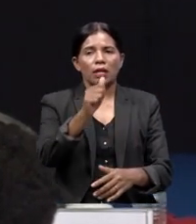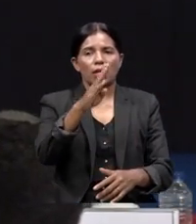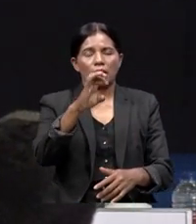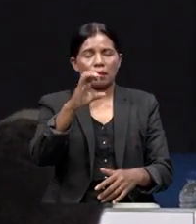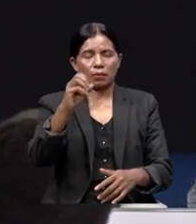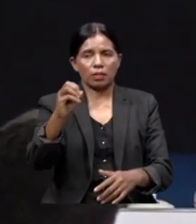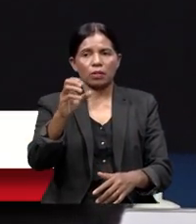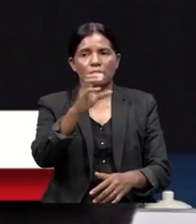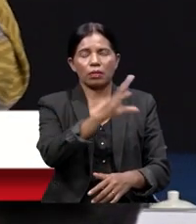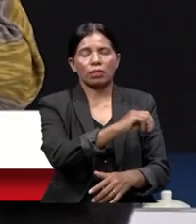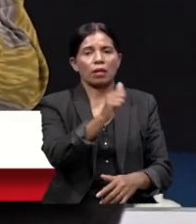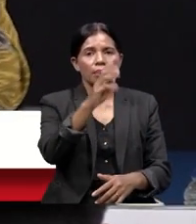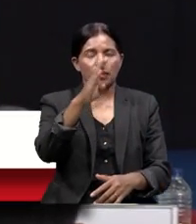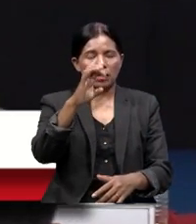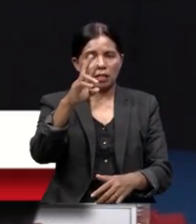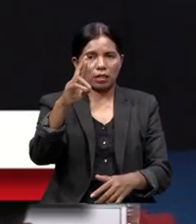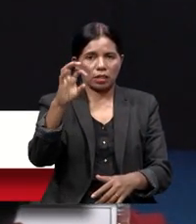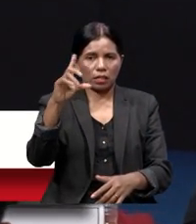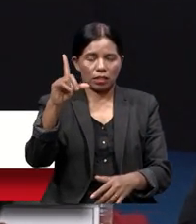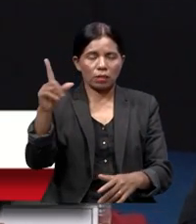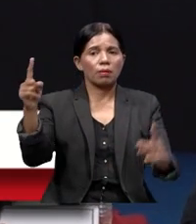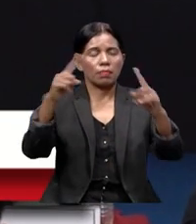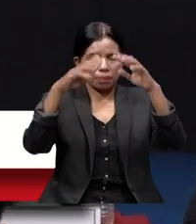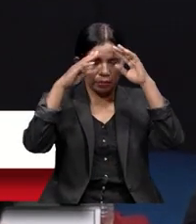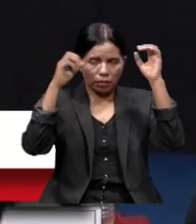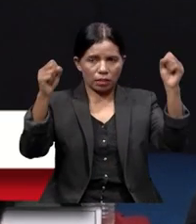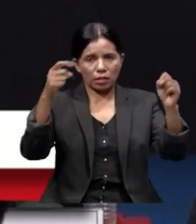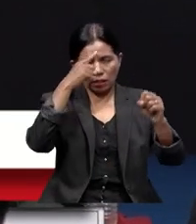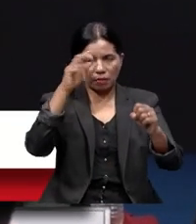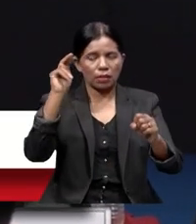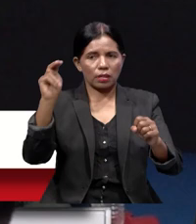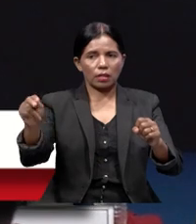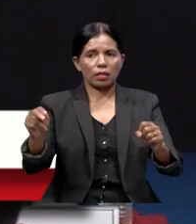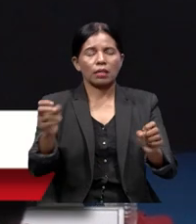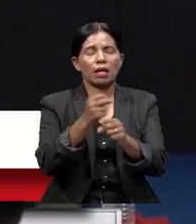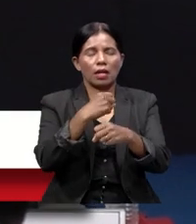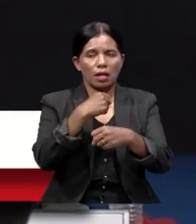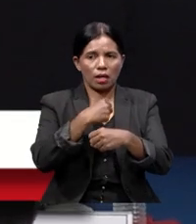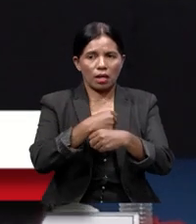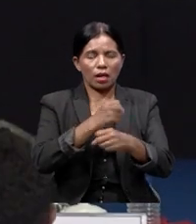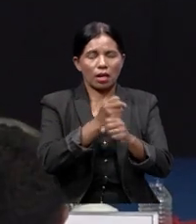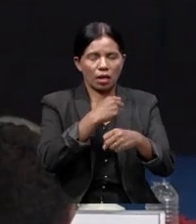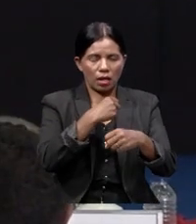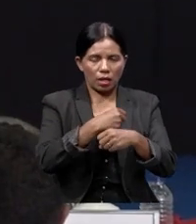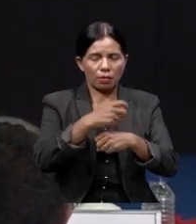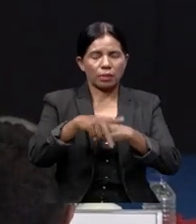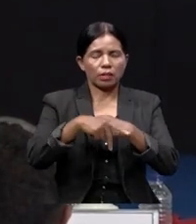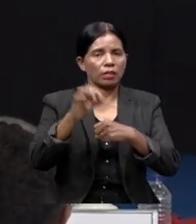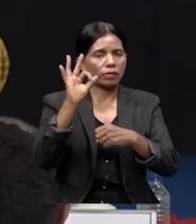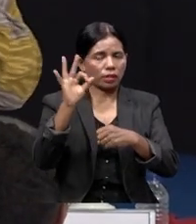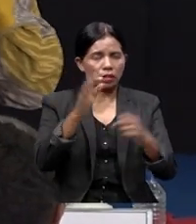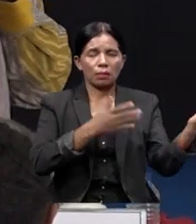Osório, Abílio Araújo, para presidente. Também tinha uma guerra fraterna, tinha uma glória marxismo-leninismo